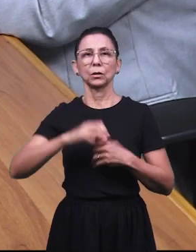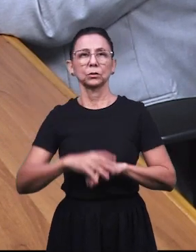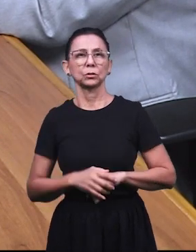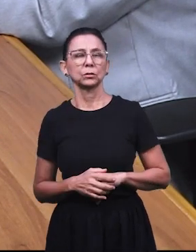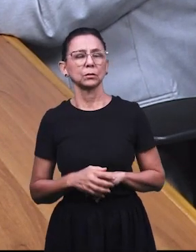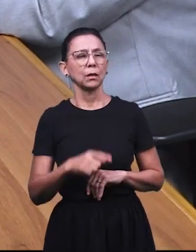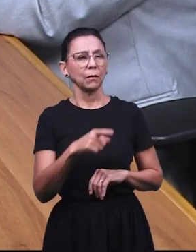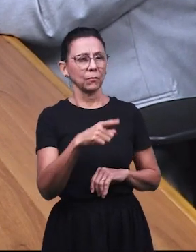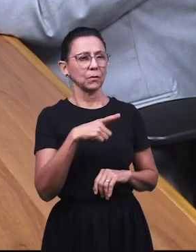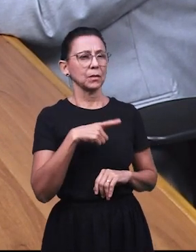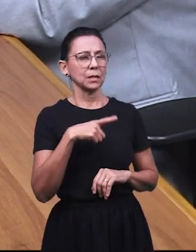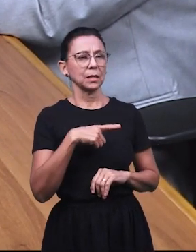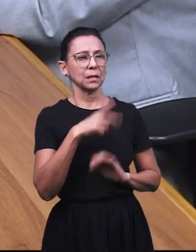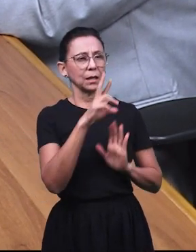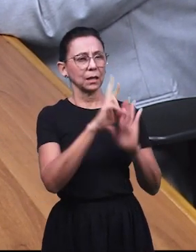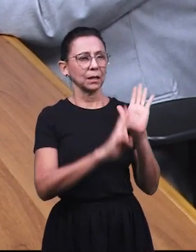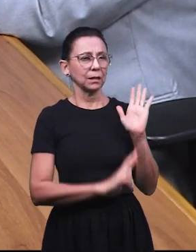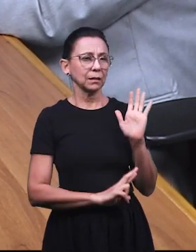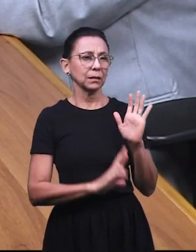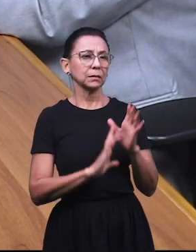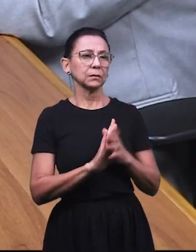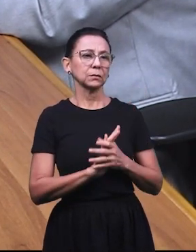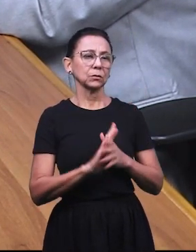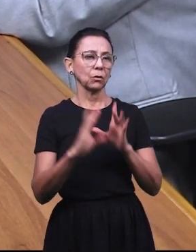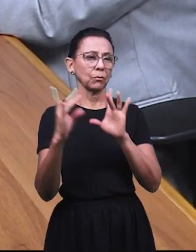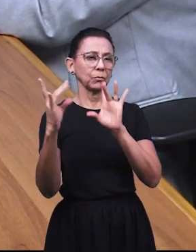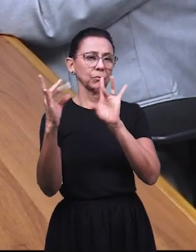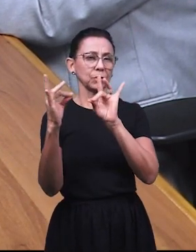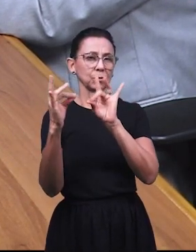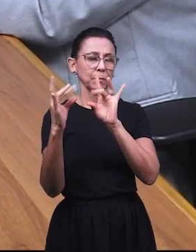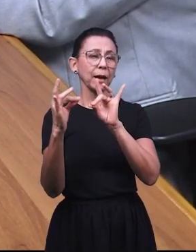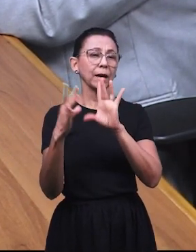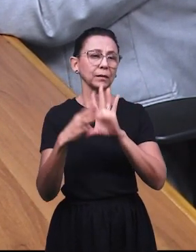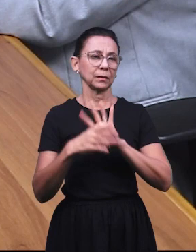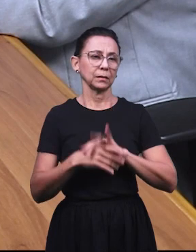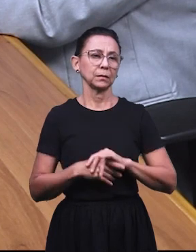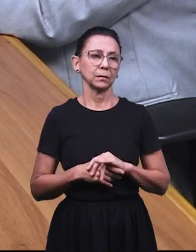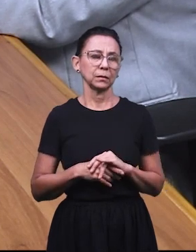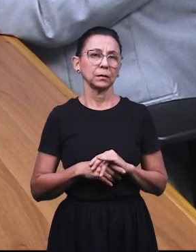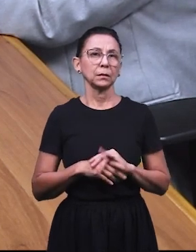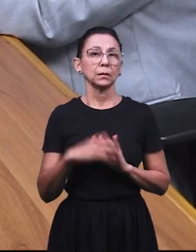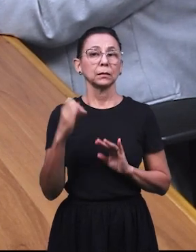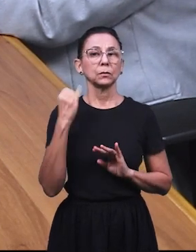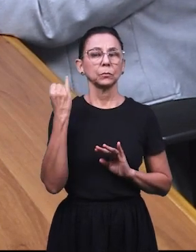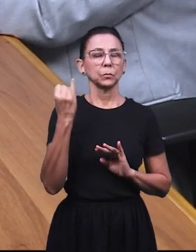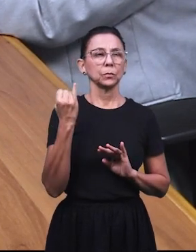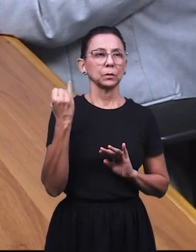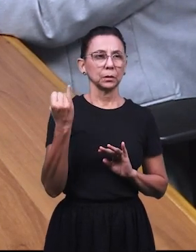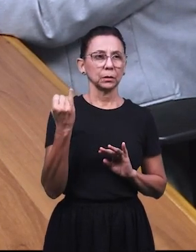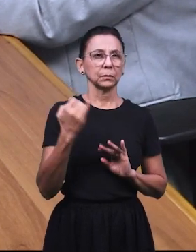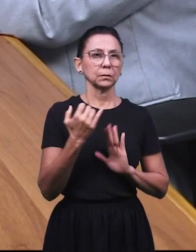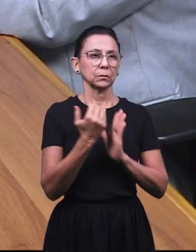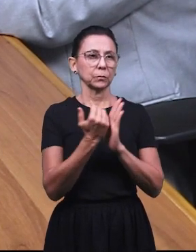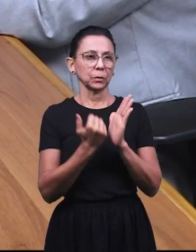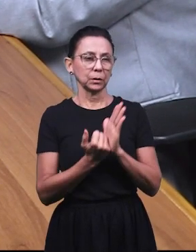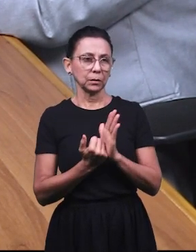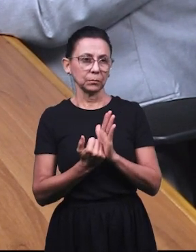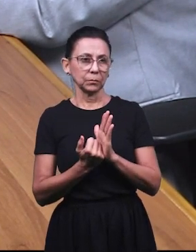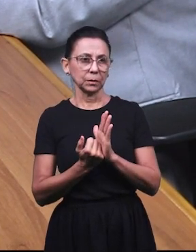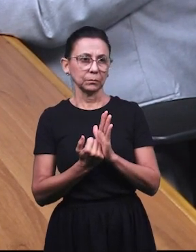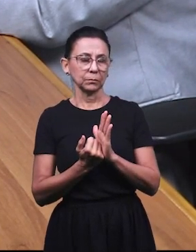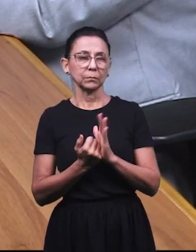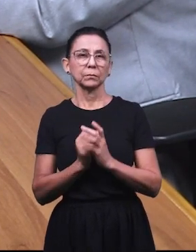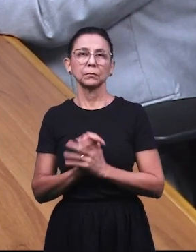feedbacks dados pelos irmãos da importância do programa ou de que efeito o programa causou na sua vida?